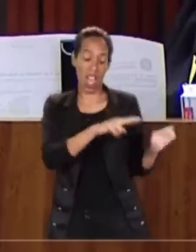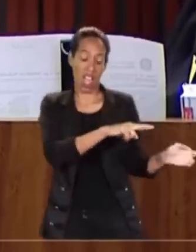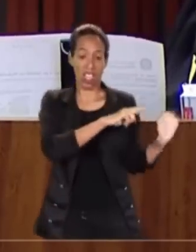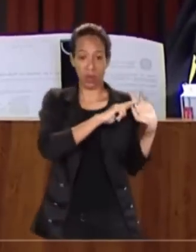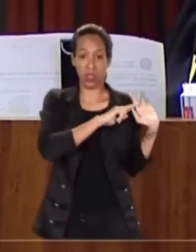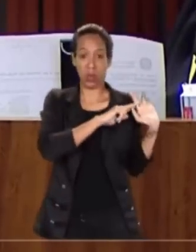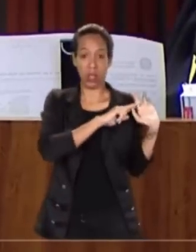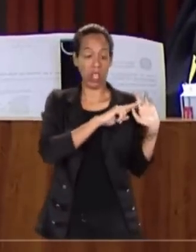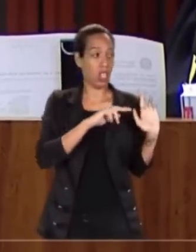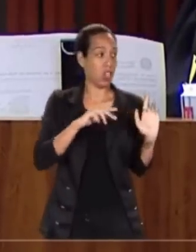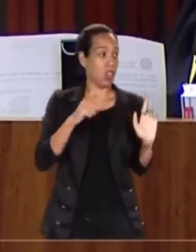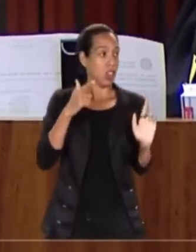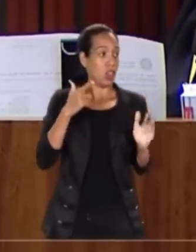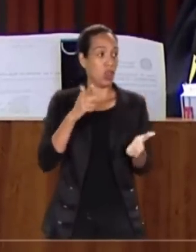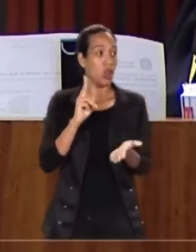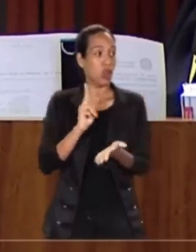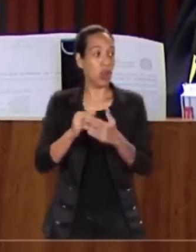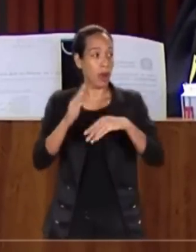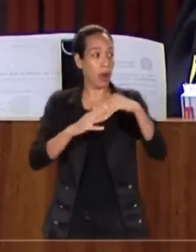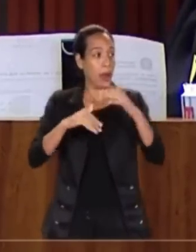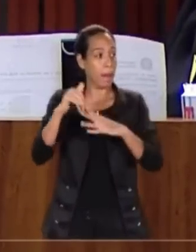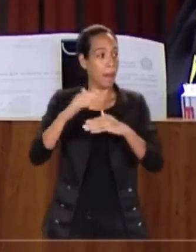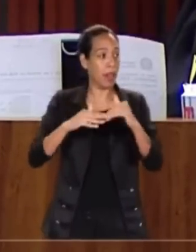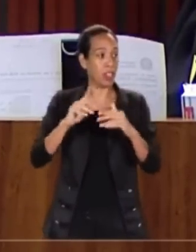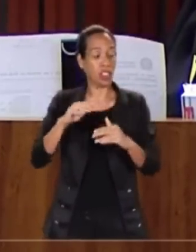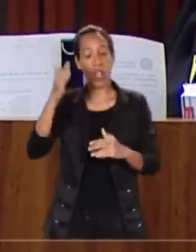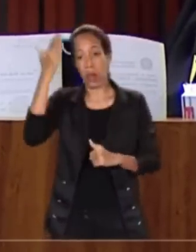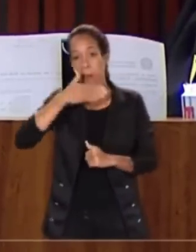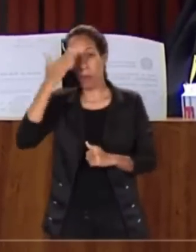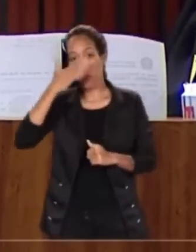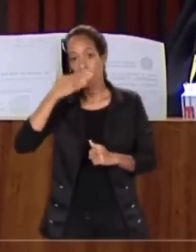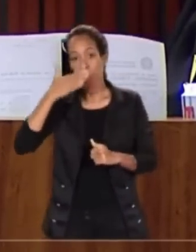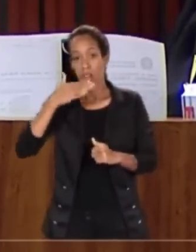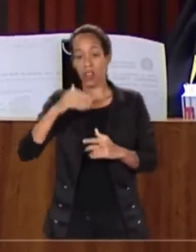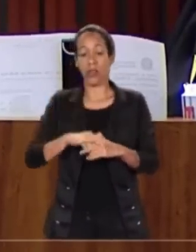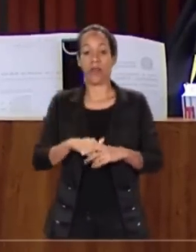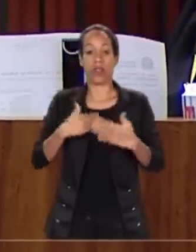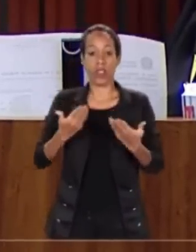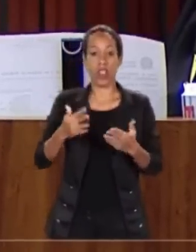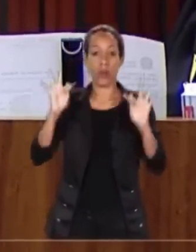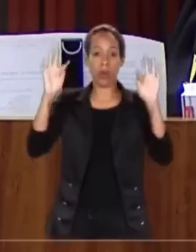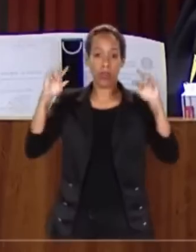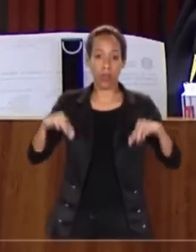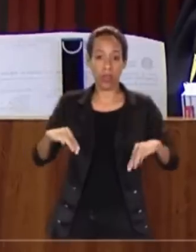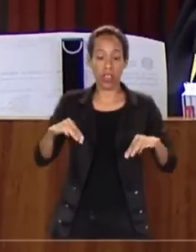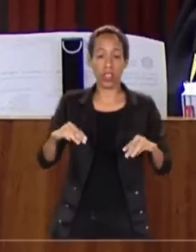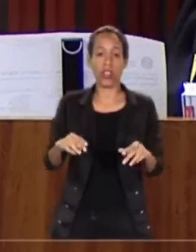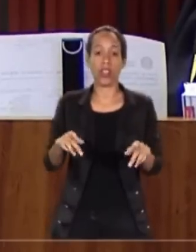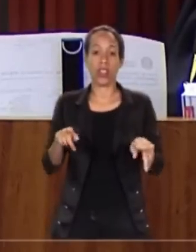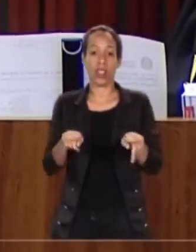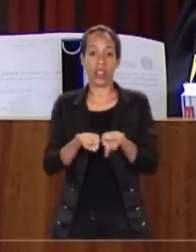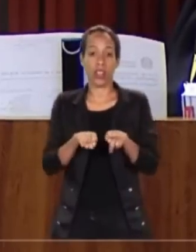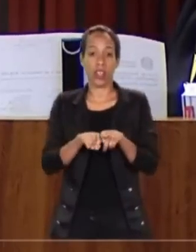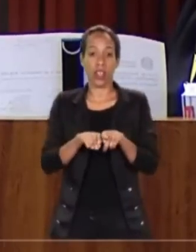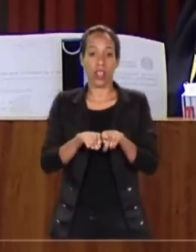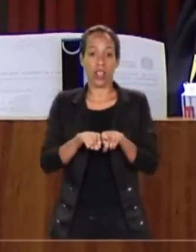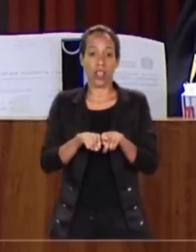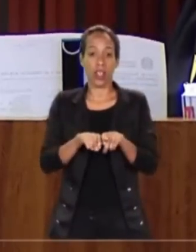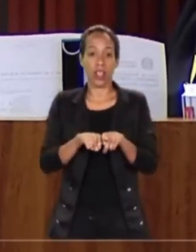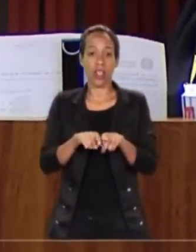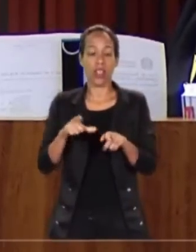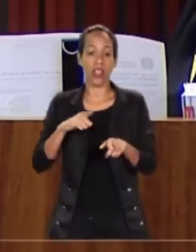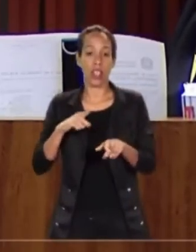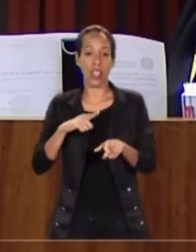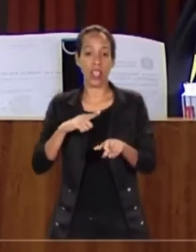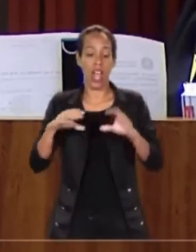para a consecução das práticas ilícitas comprovadas nos saltos por fim também acompanharam o eminente relator